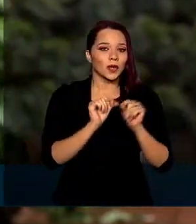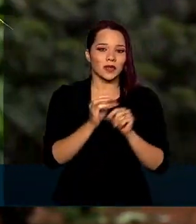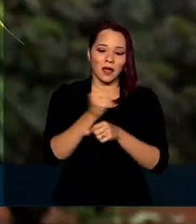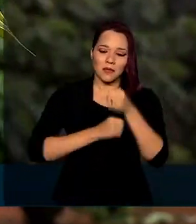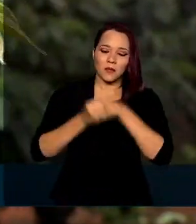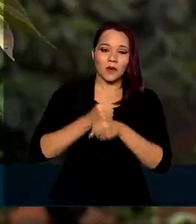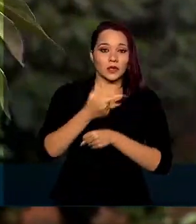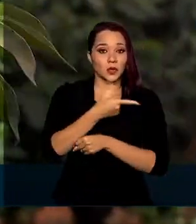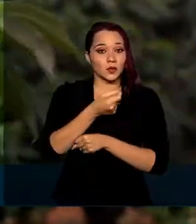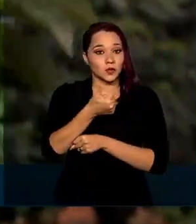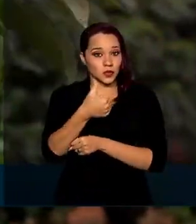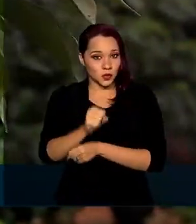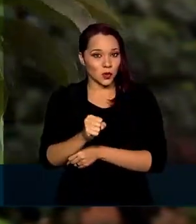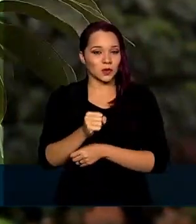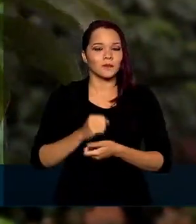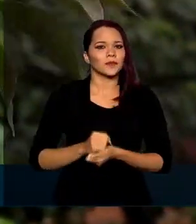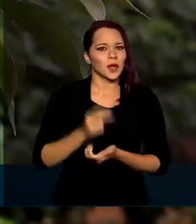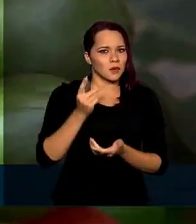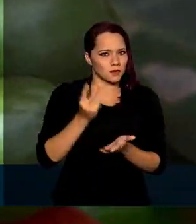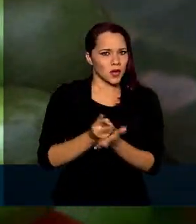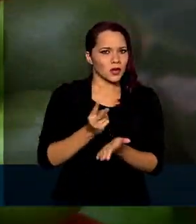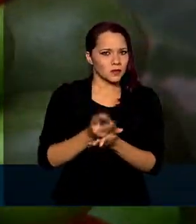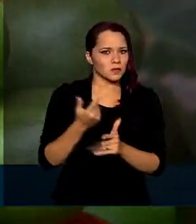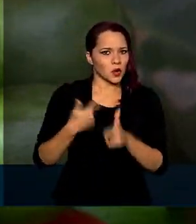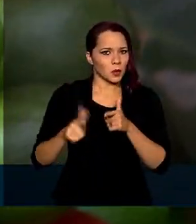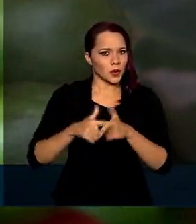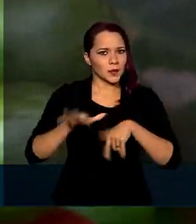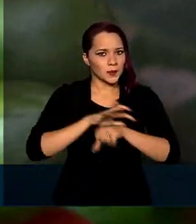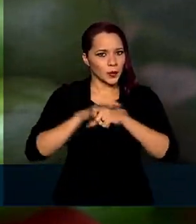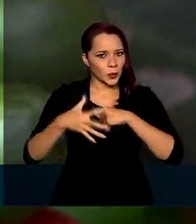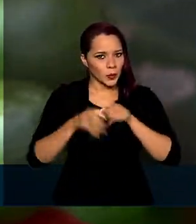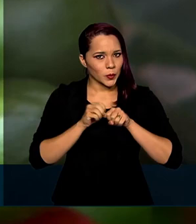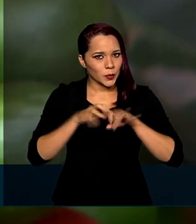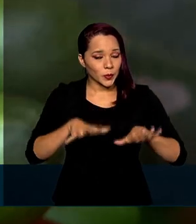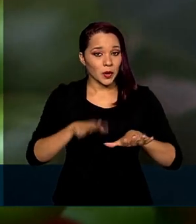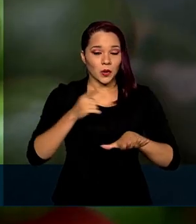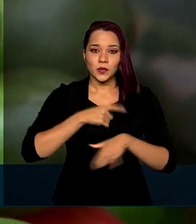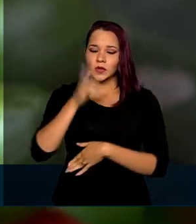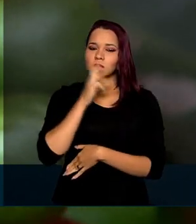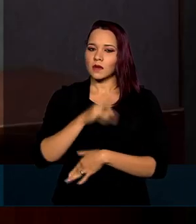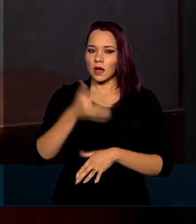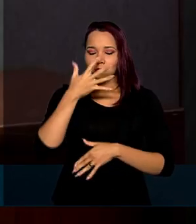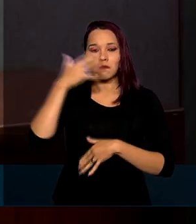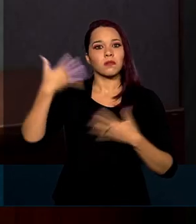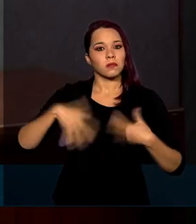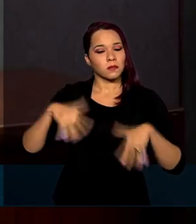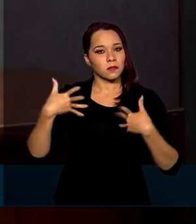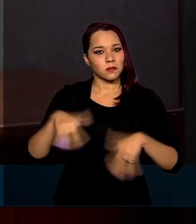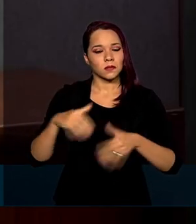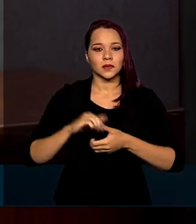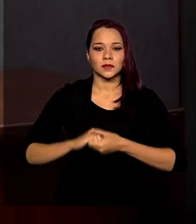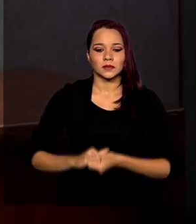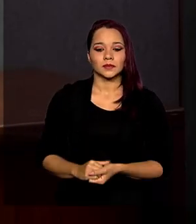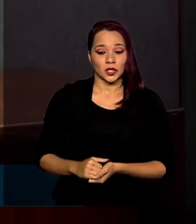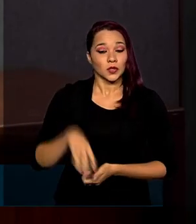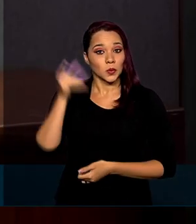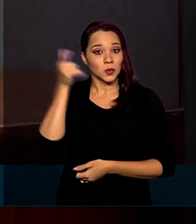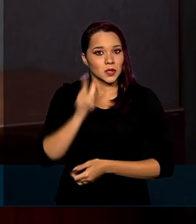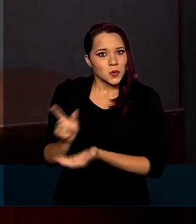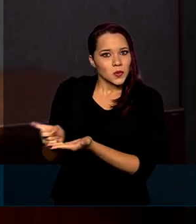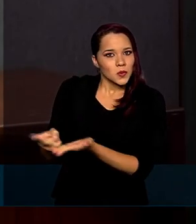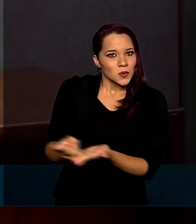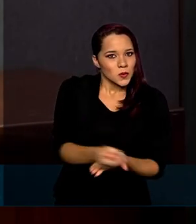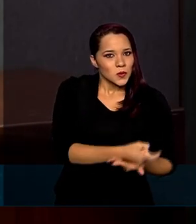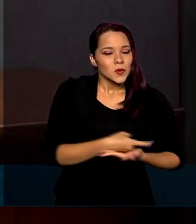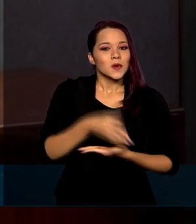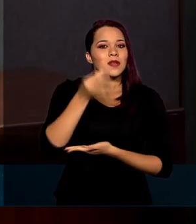2018. Mesmo com a pandemia, o resultado superou as expectativas. A gente conseguiu colher o café bem,